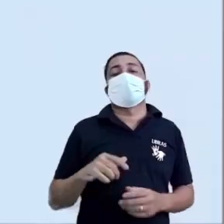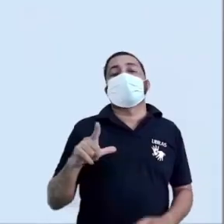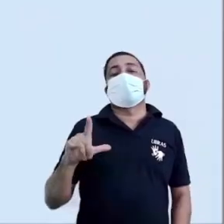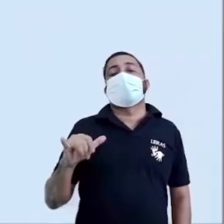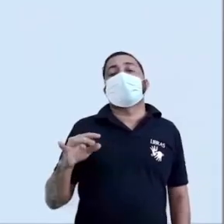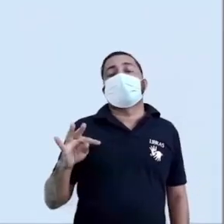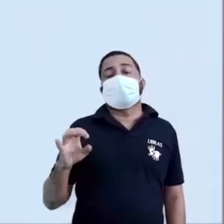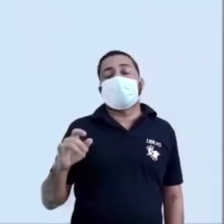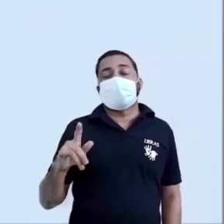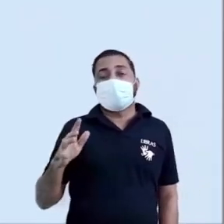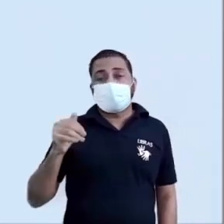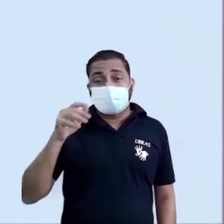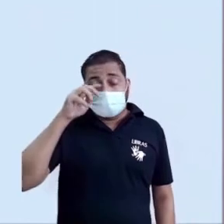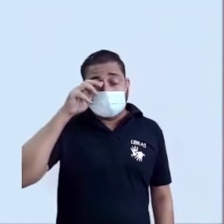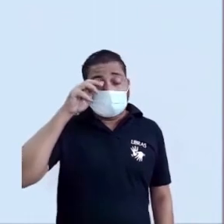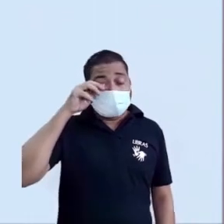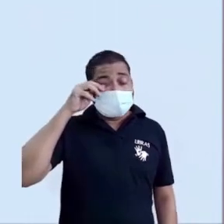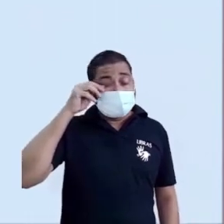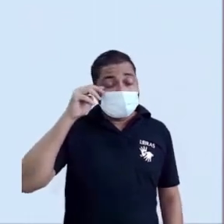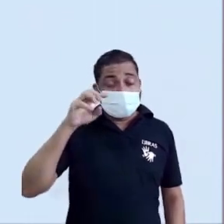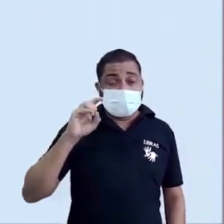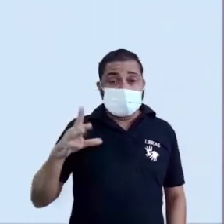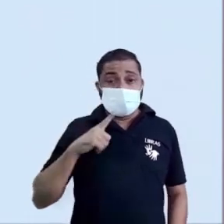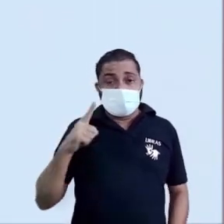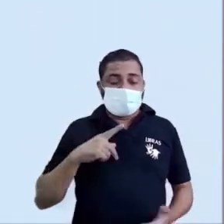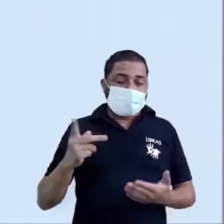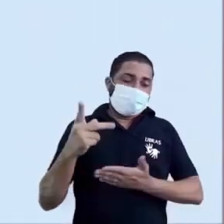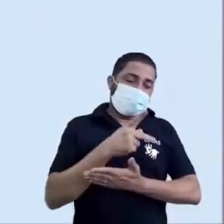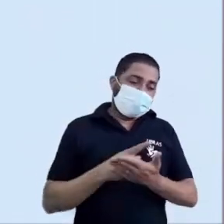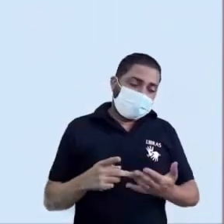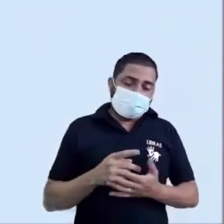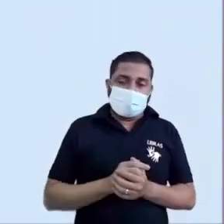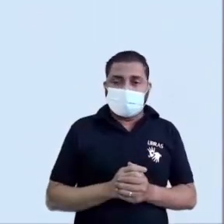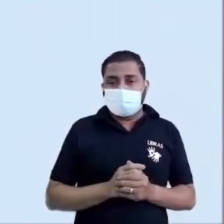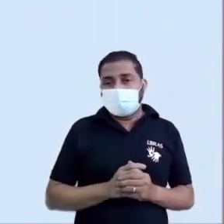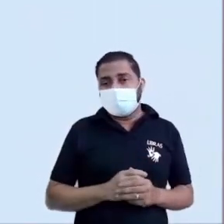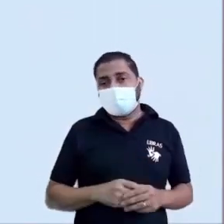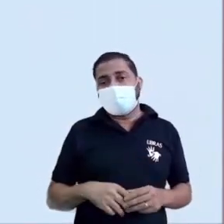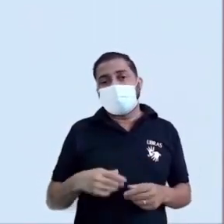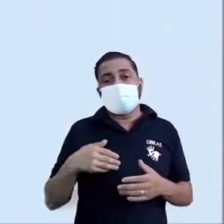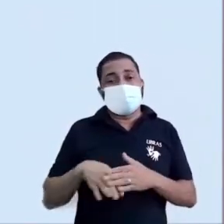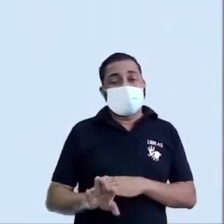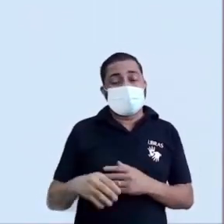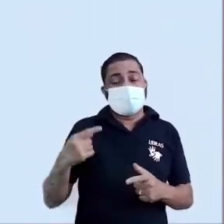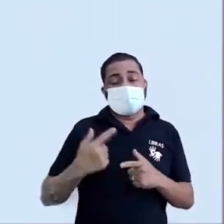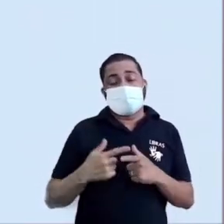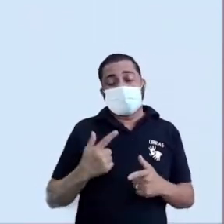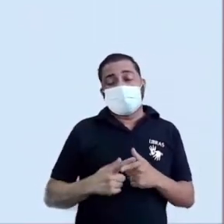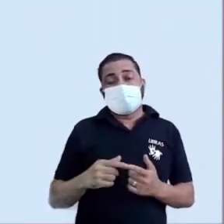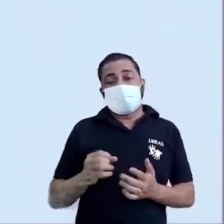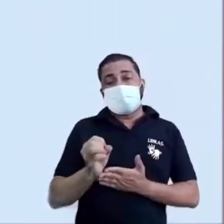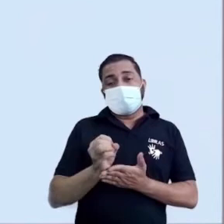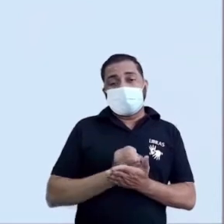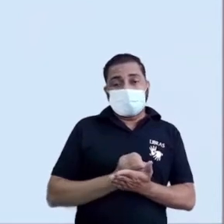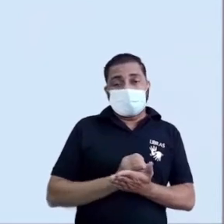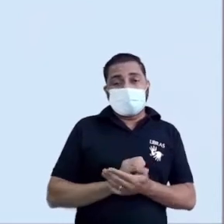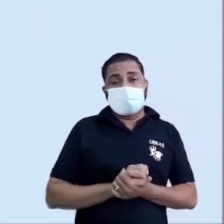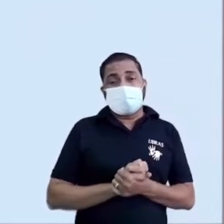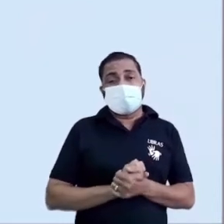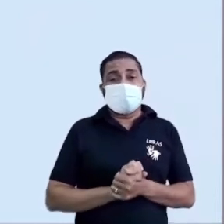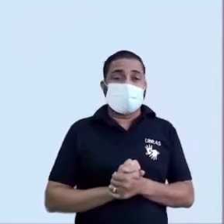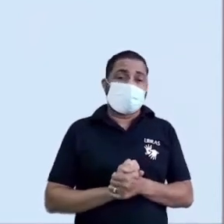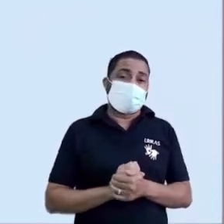litogravura, por exemplo, você só tem as imagens, né, e algumas pedras muito raras guardadas, porque as pedras originais que serviam para esse